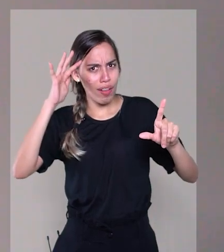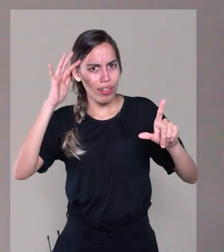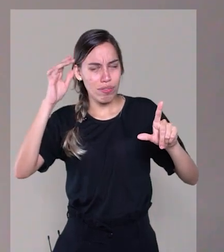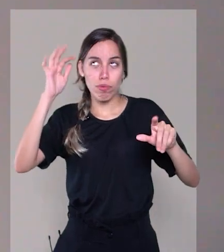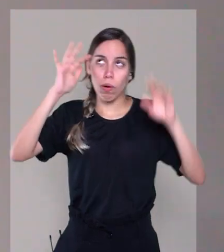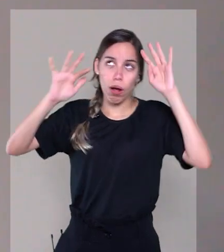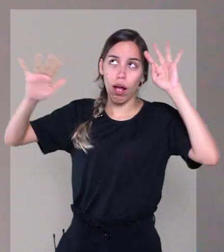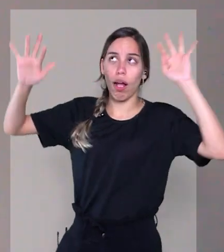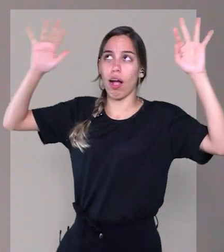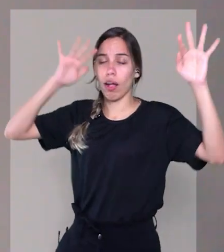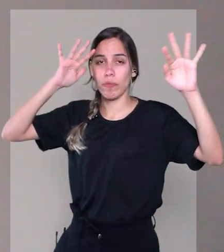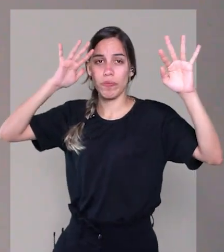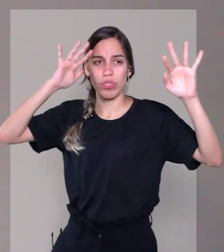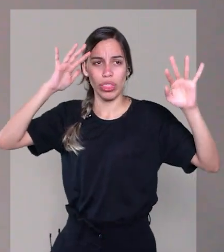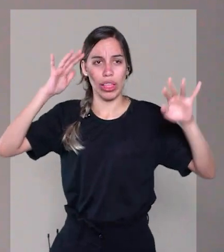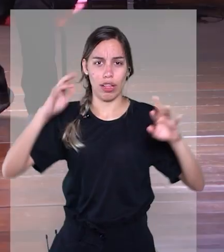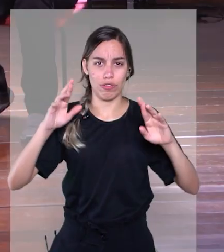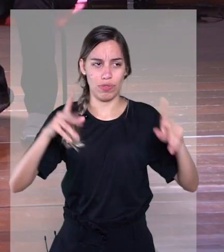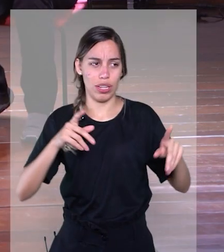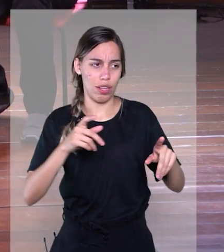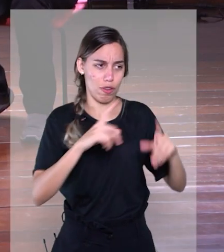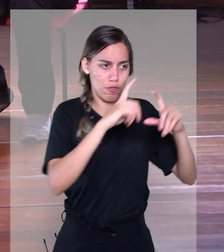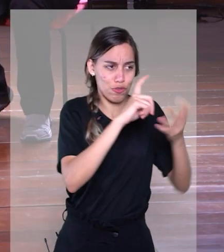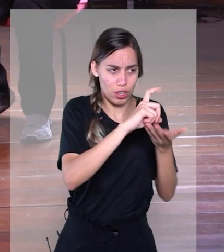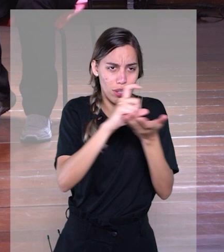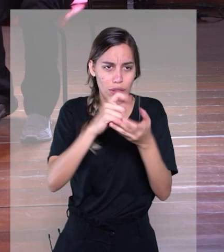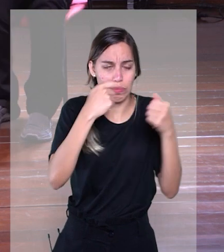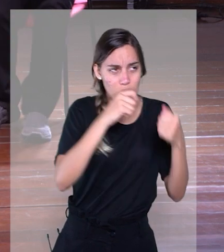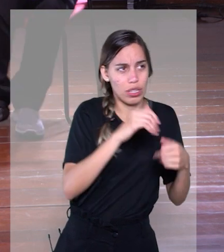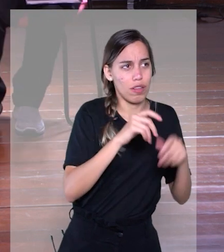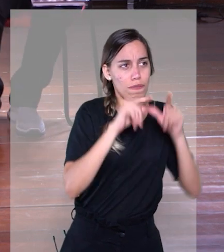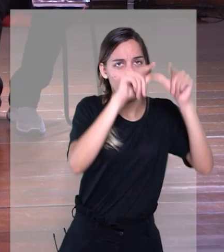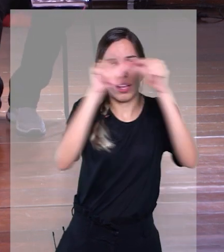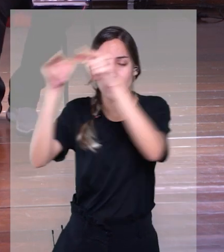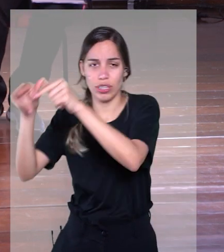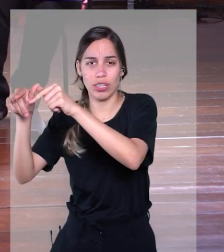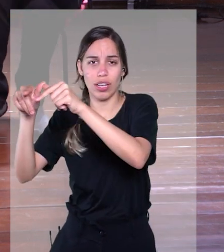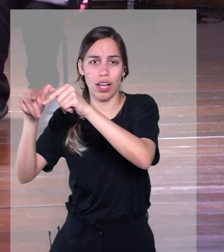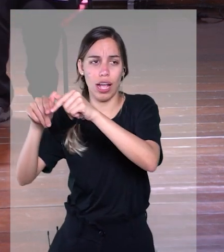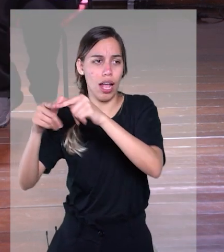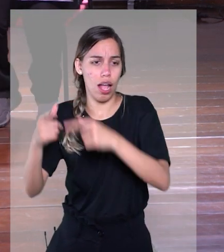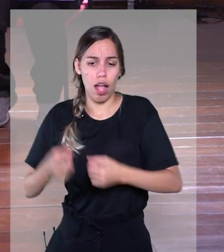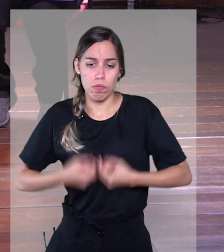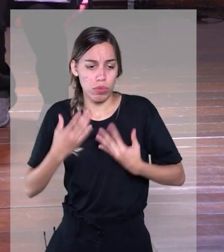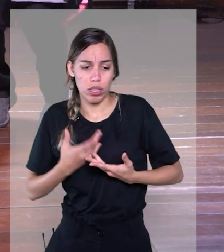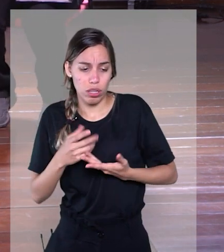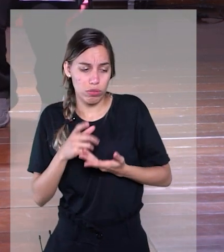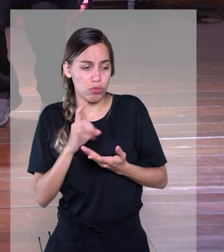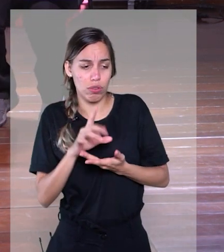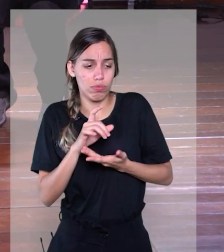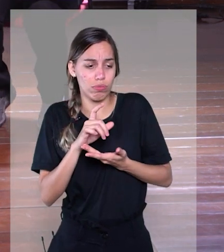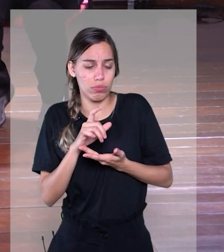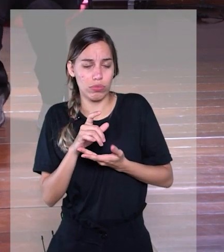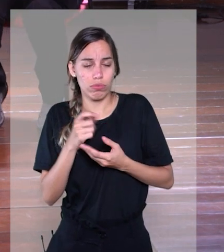viajar, o outro está viajando muito mais internamente. Mas eu acho que as duas coisas funcionam juntos, a fotografia e a poesia, porque